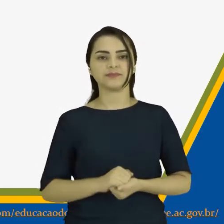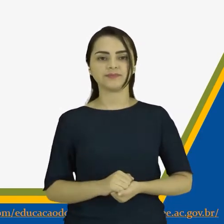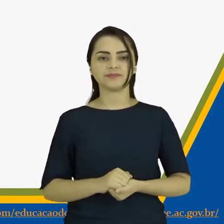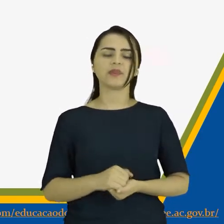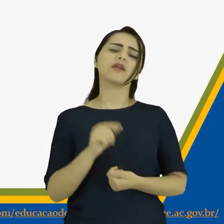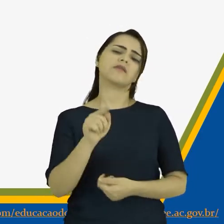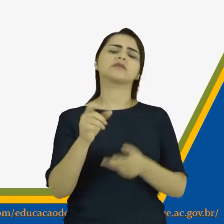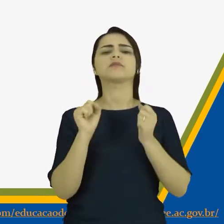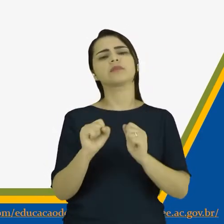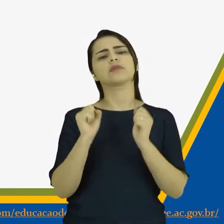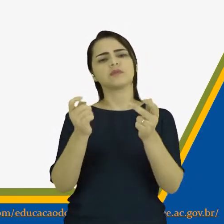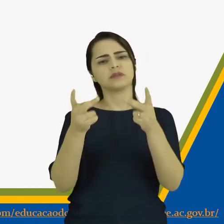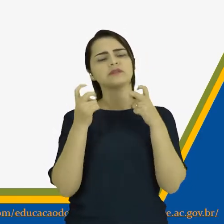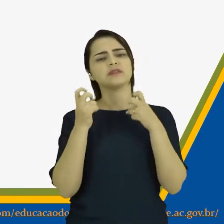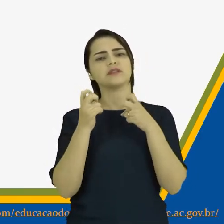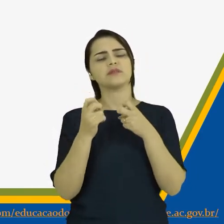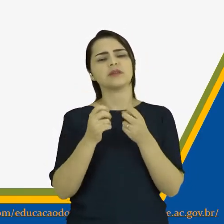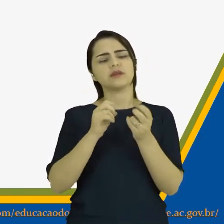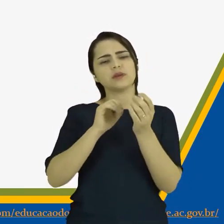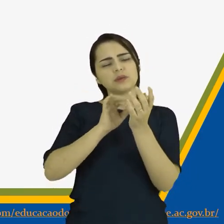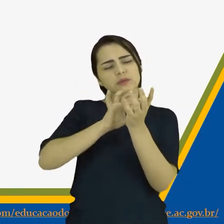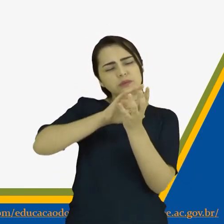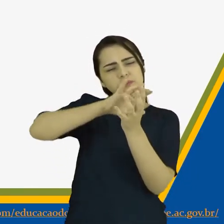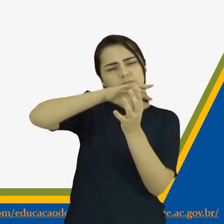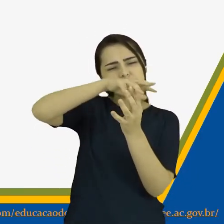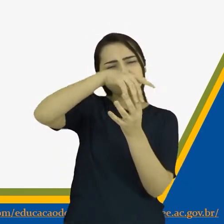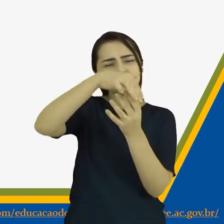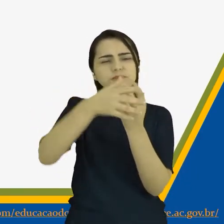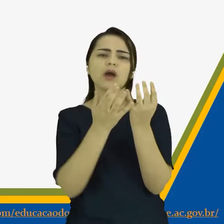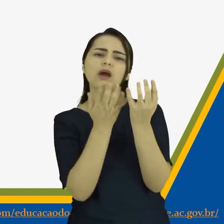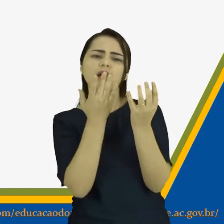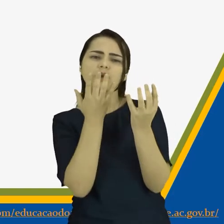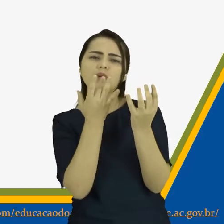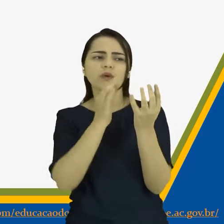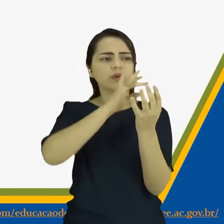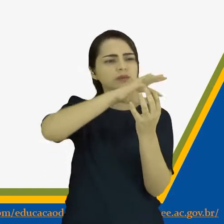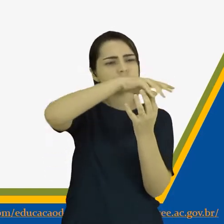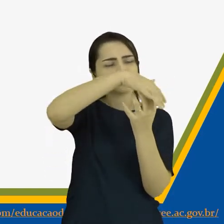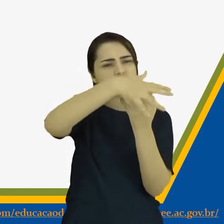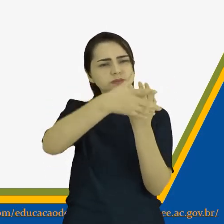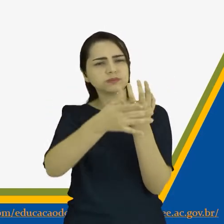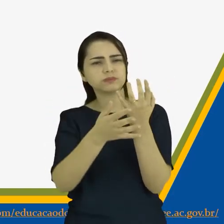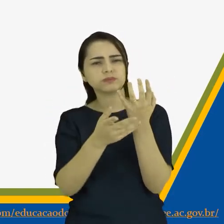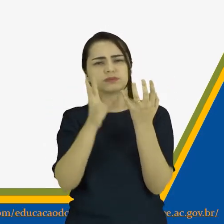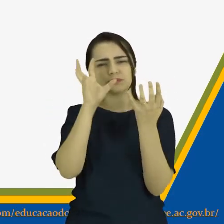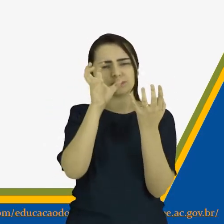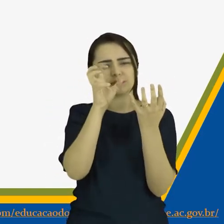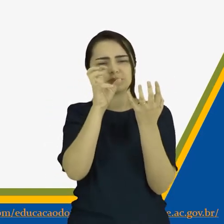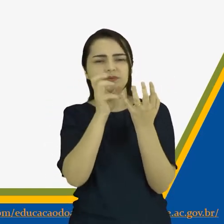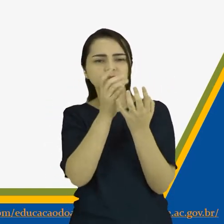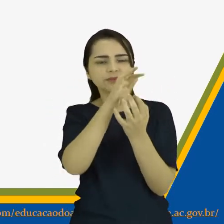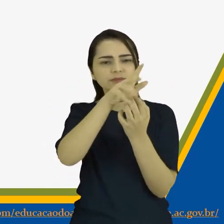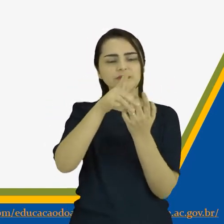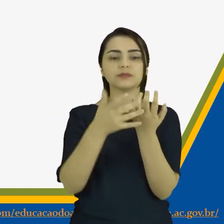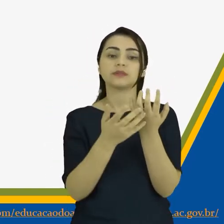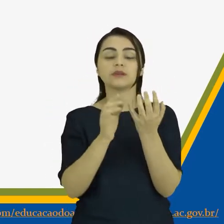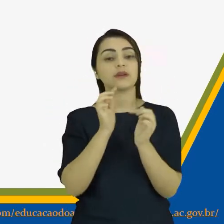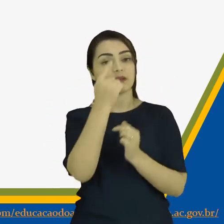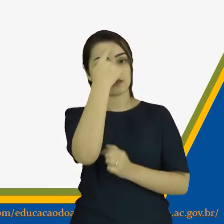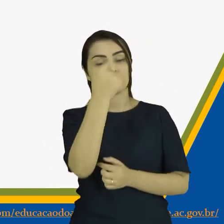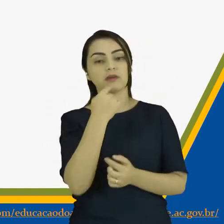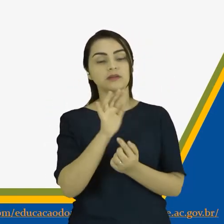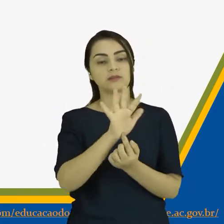e você pode observar que ela vai modificando a sua cor e o seu aspecto, conforme a imagem está mostrando.